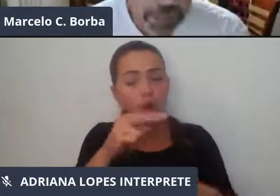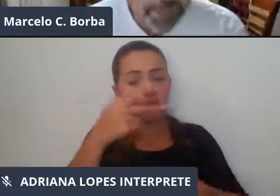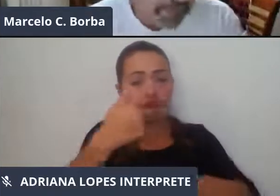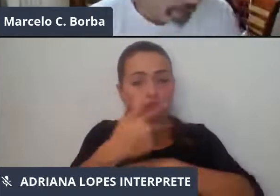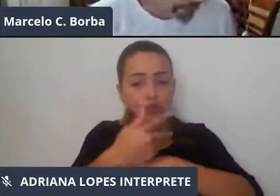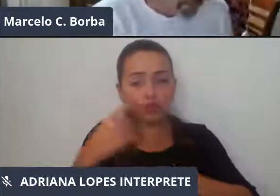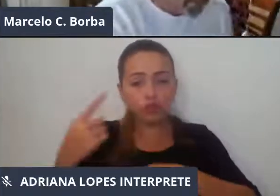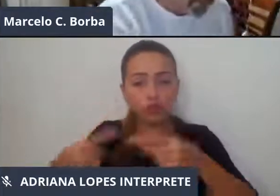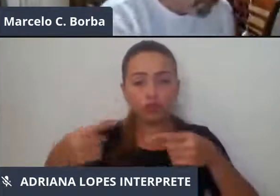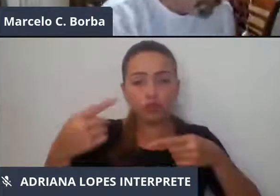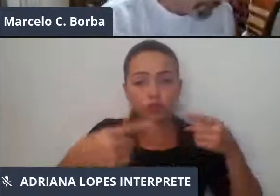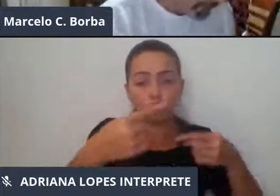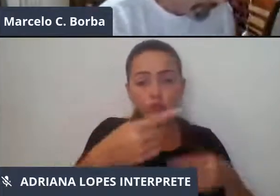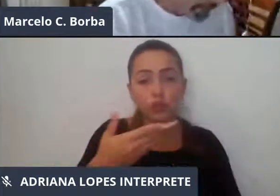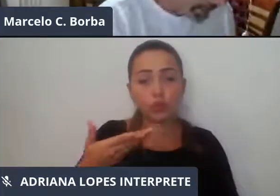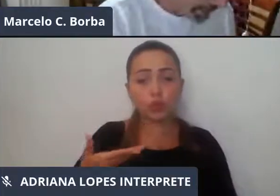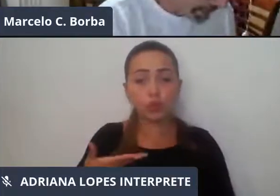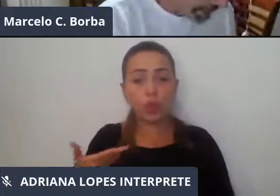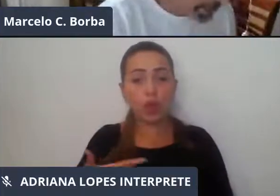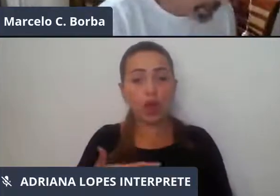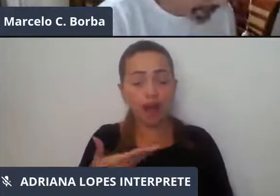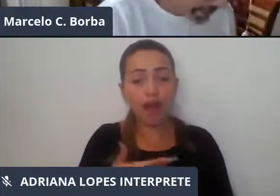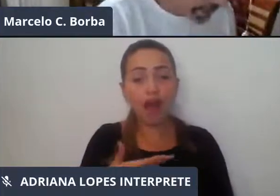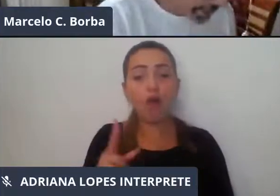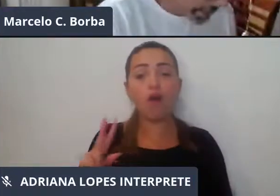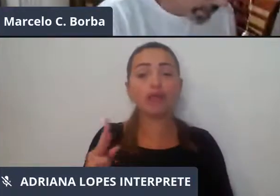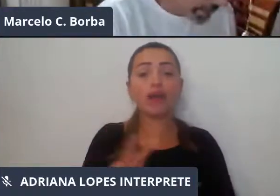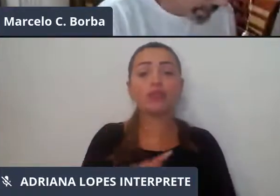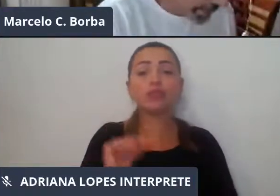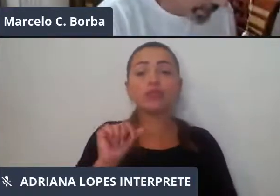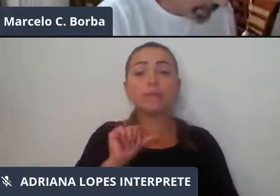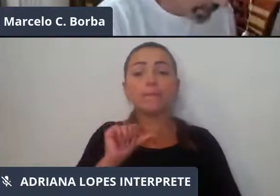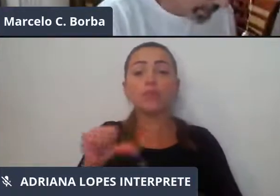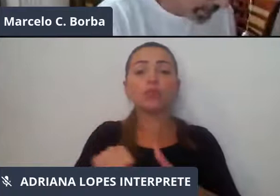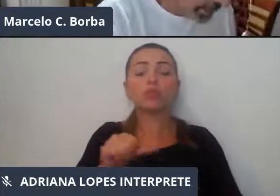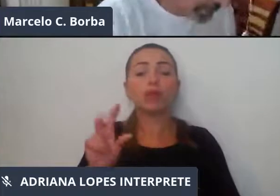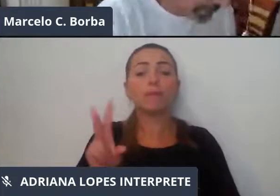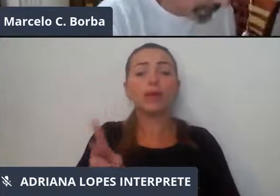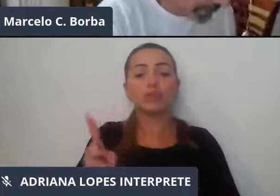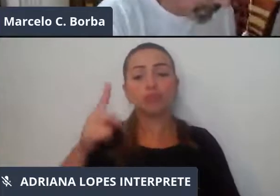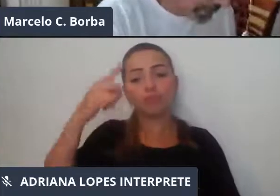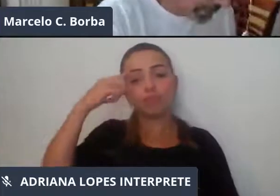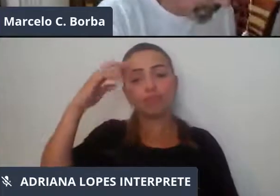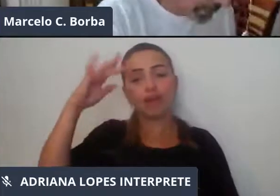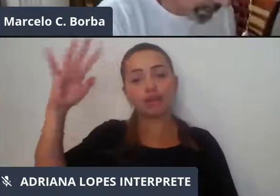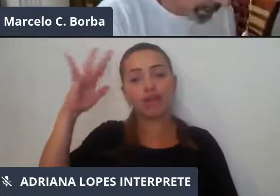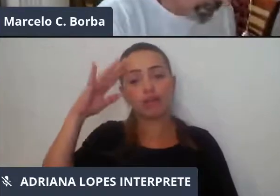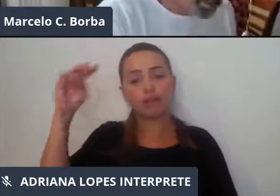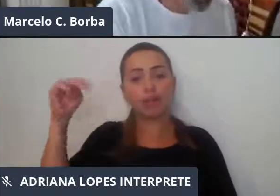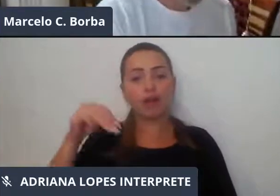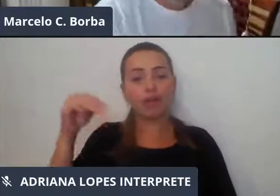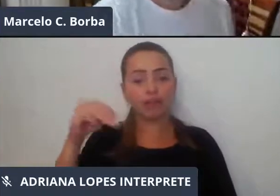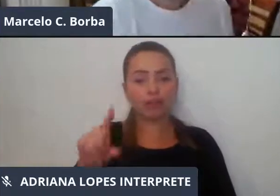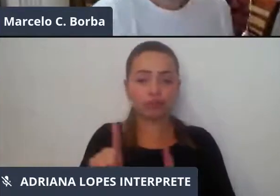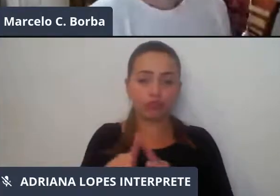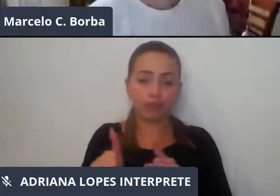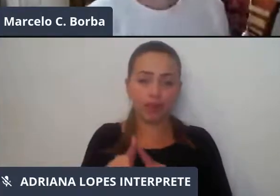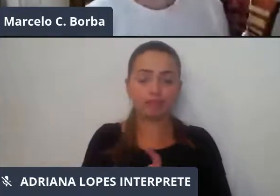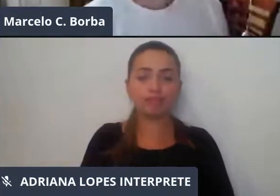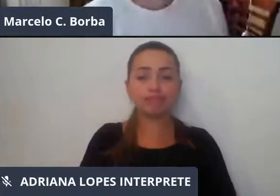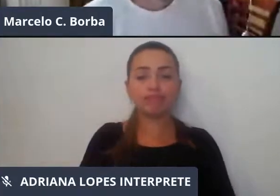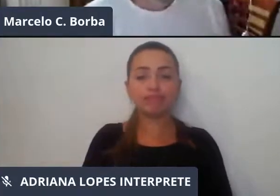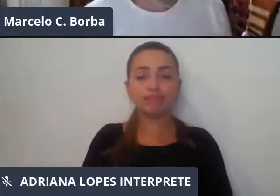os colegas, ele muitas vezes reconstrói o seu próprio pensamento matemático também.